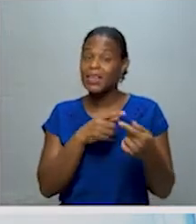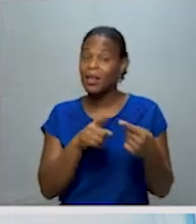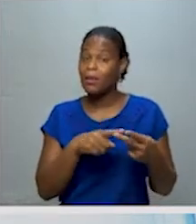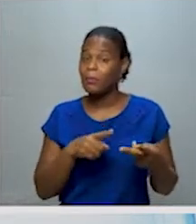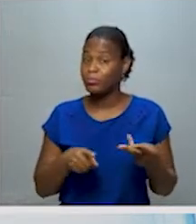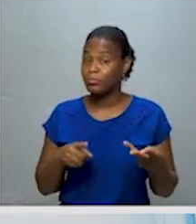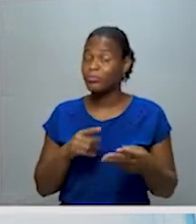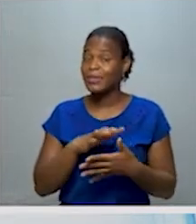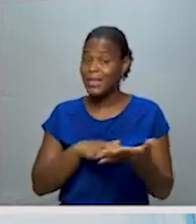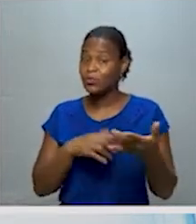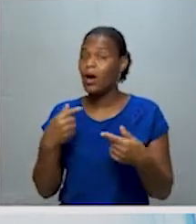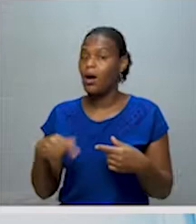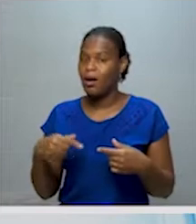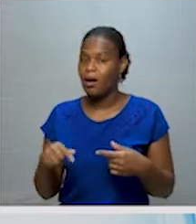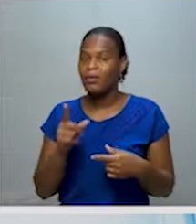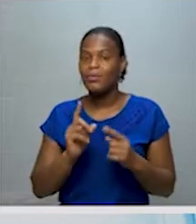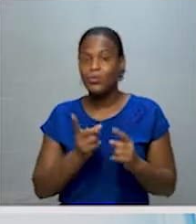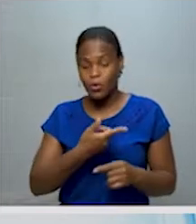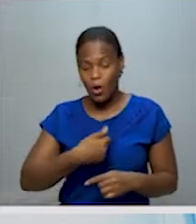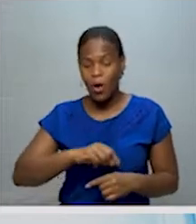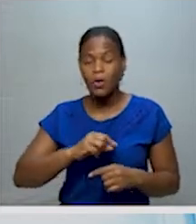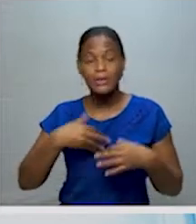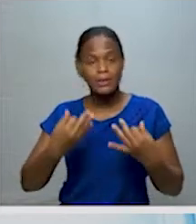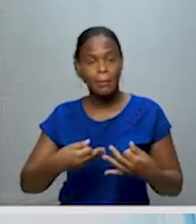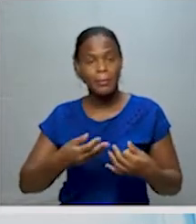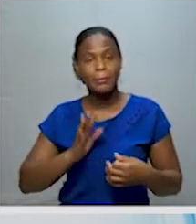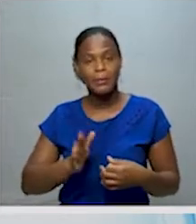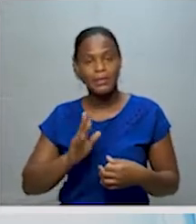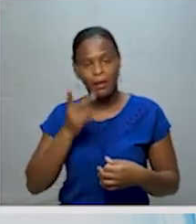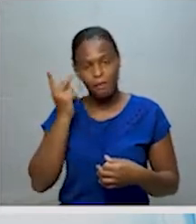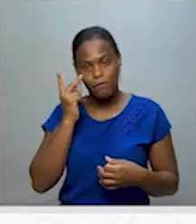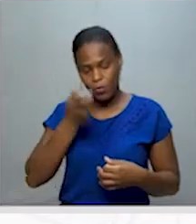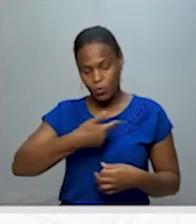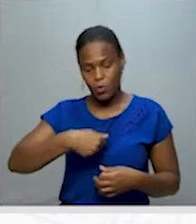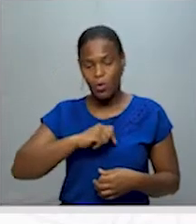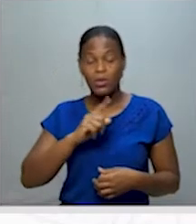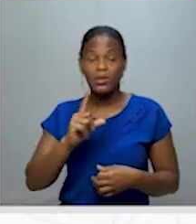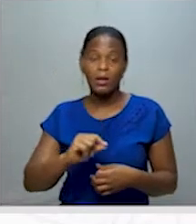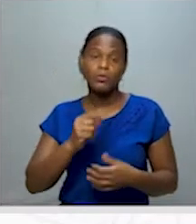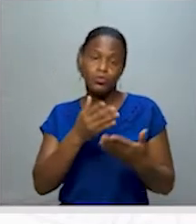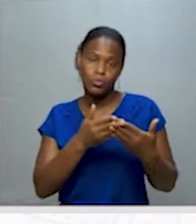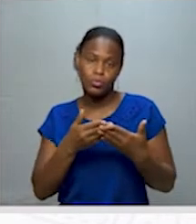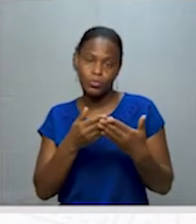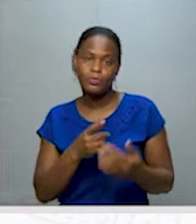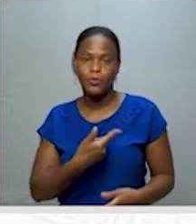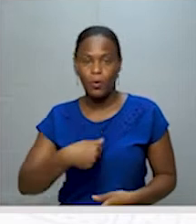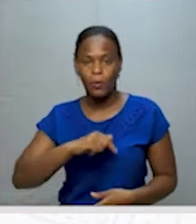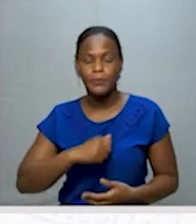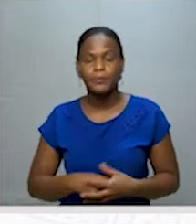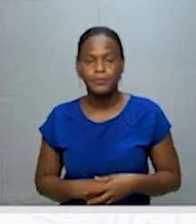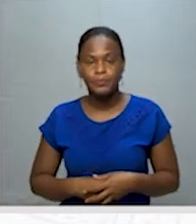textos que existem e que nós precisamos sempre na nossa vida e nos nossos estudos.